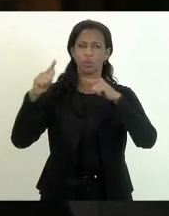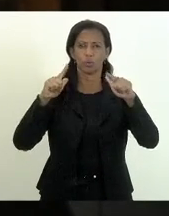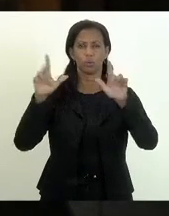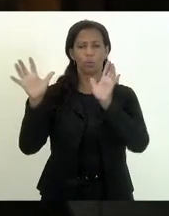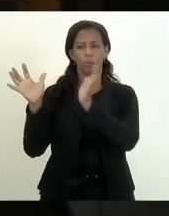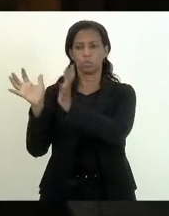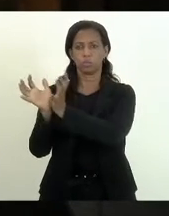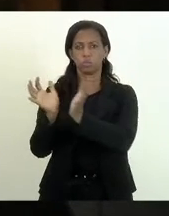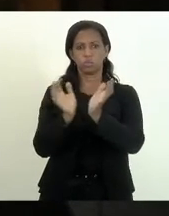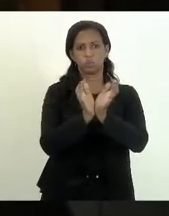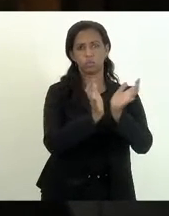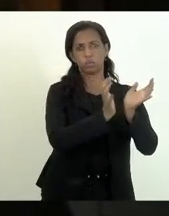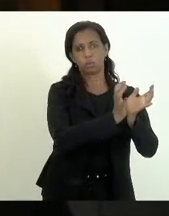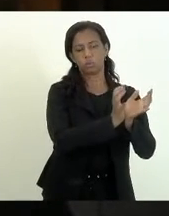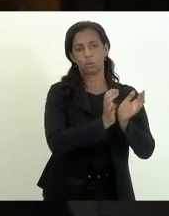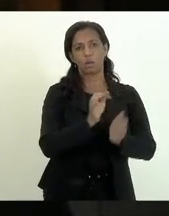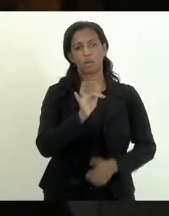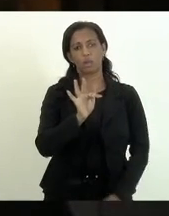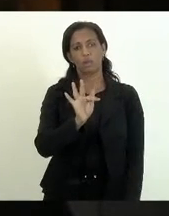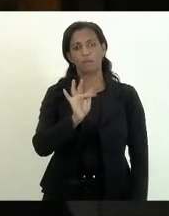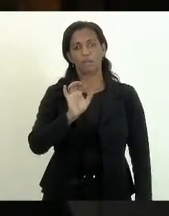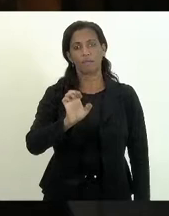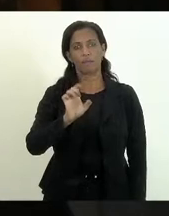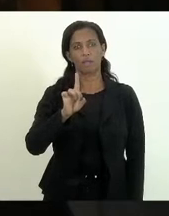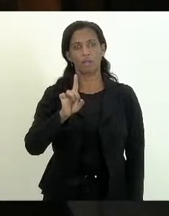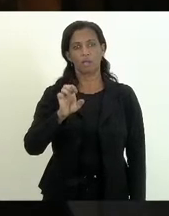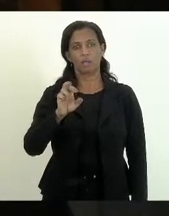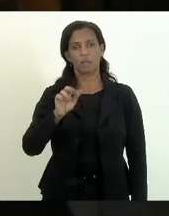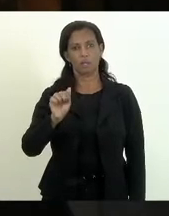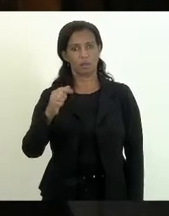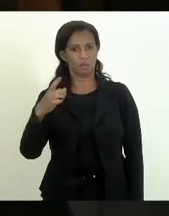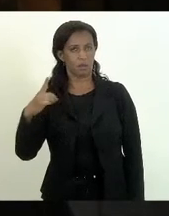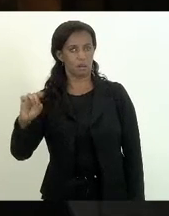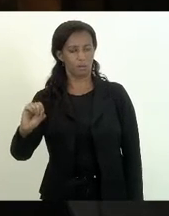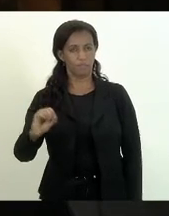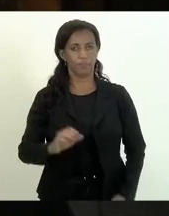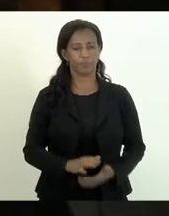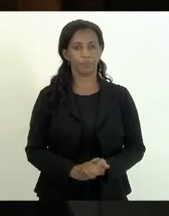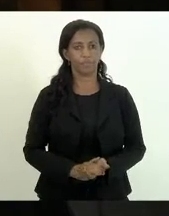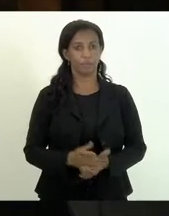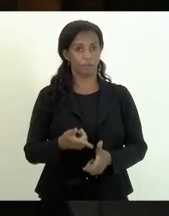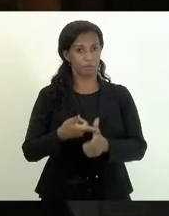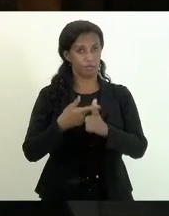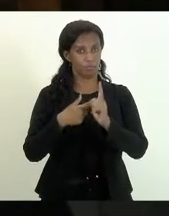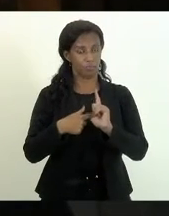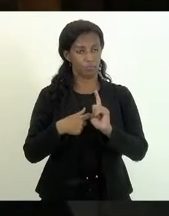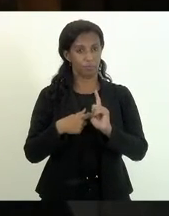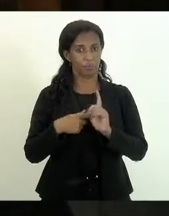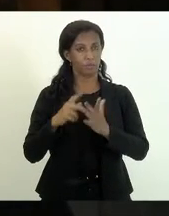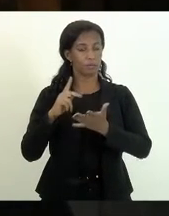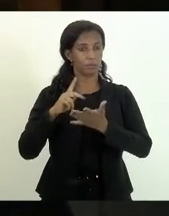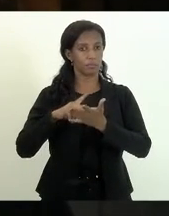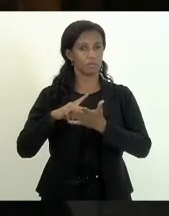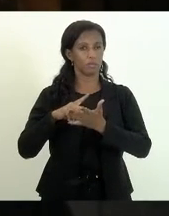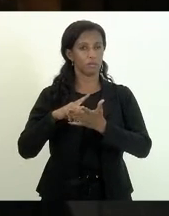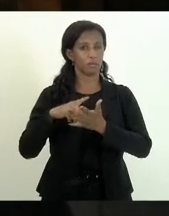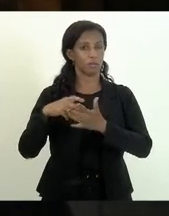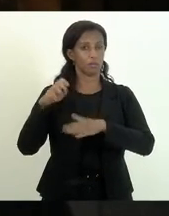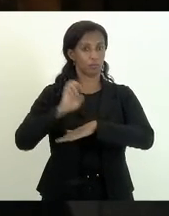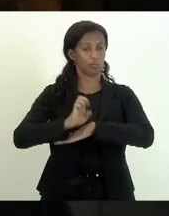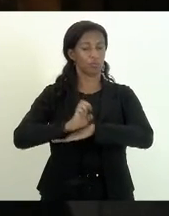federação e a dívida ativa de 19 do Estado do Rio de Janeiro senhora